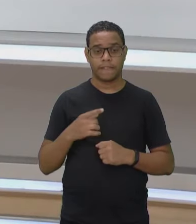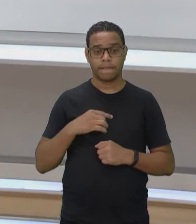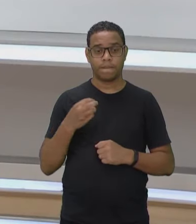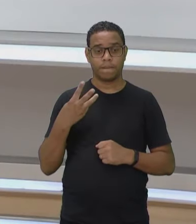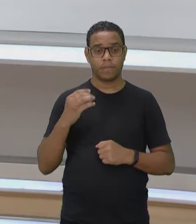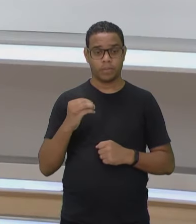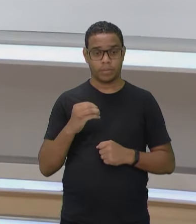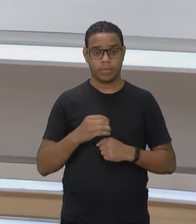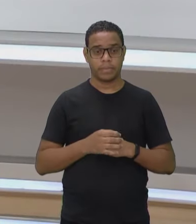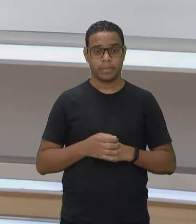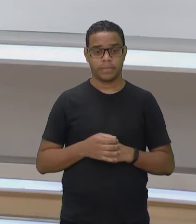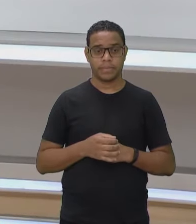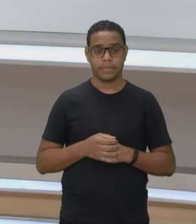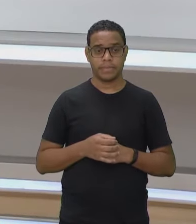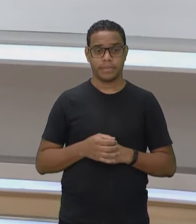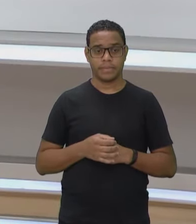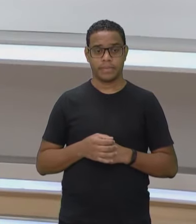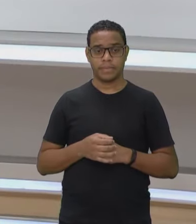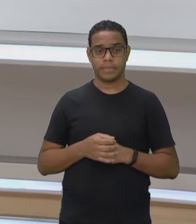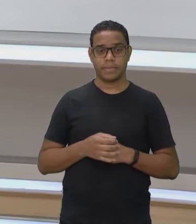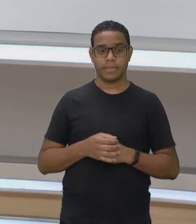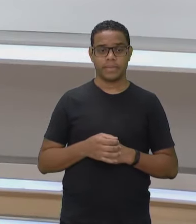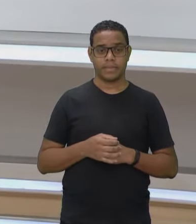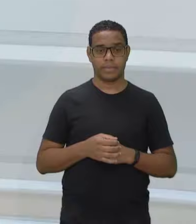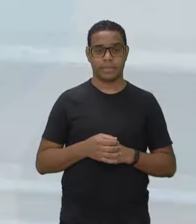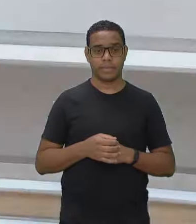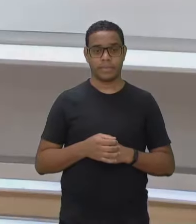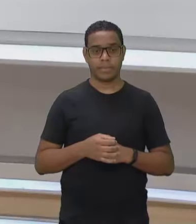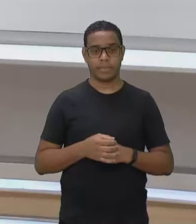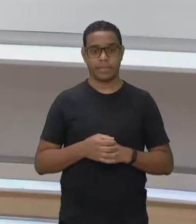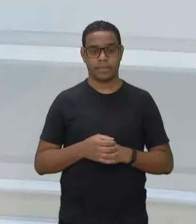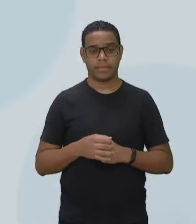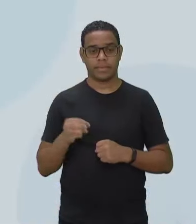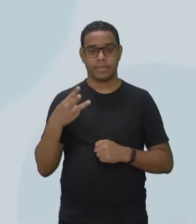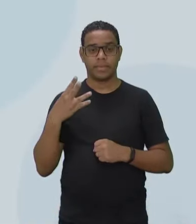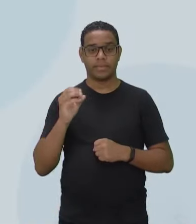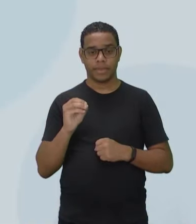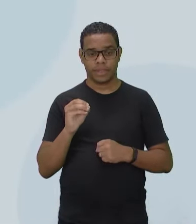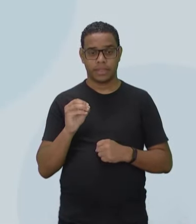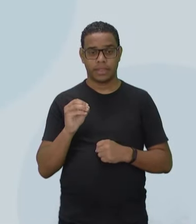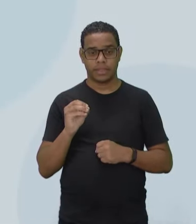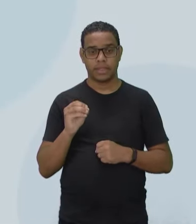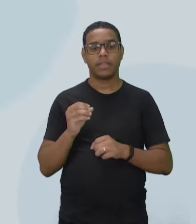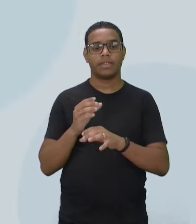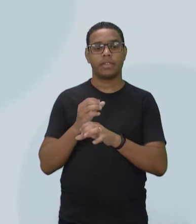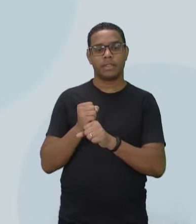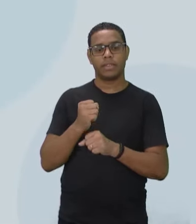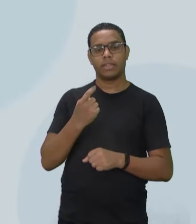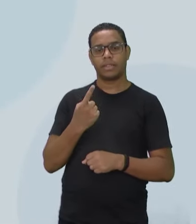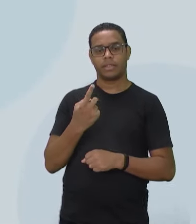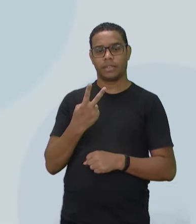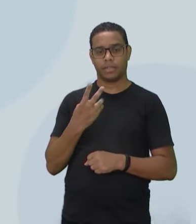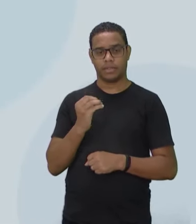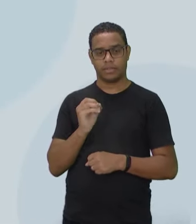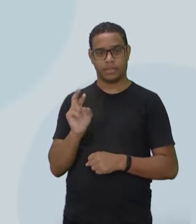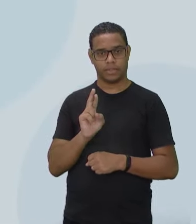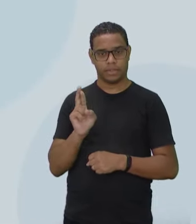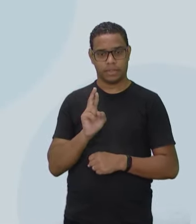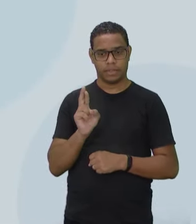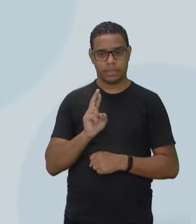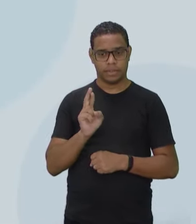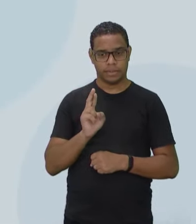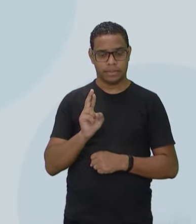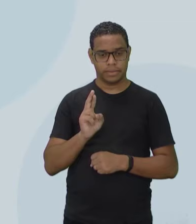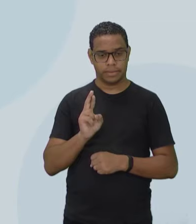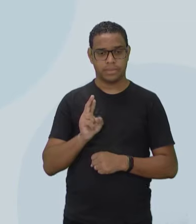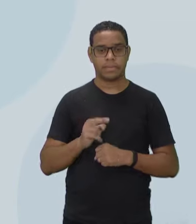30 daqui, não selecionei a caneta. Se a gente tirar 30 daqui, R$ 120. Se a gente